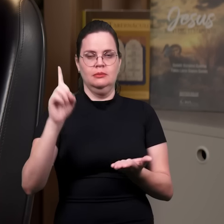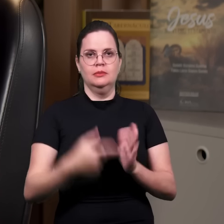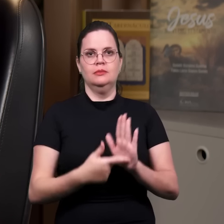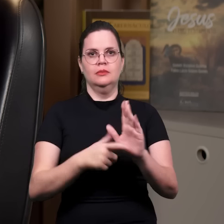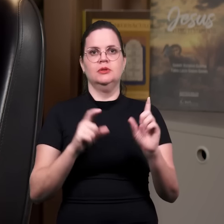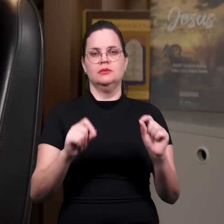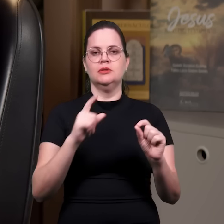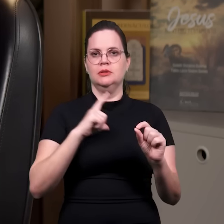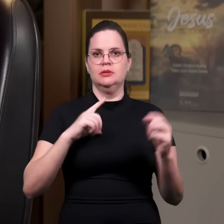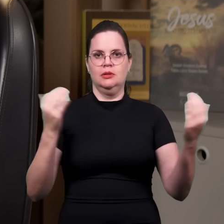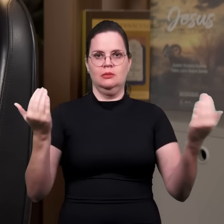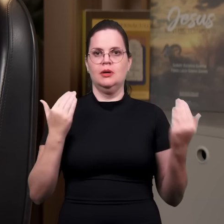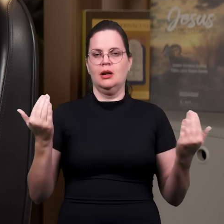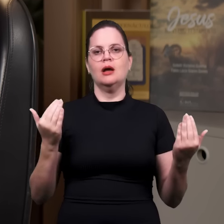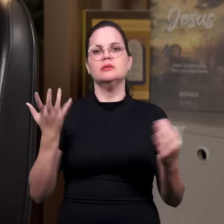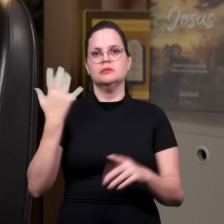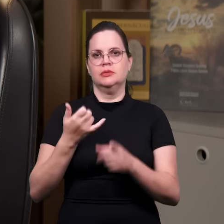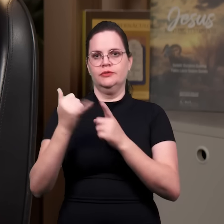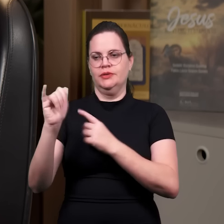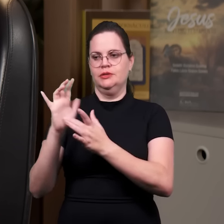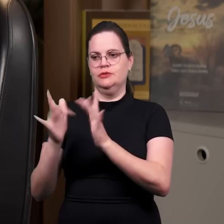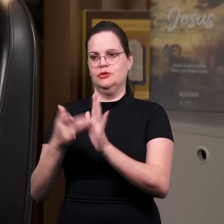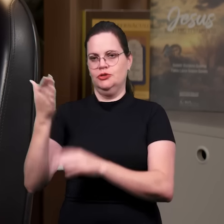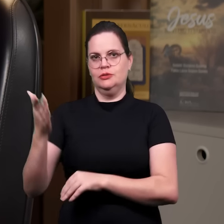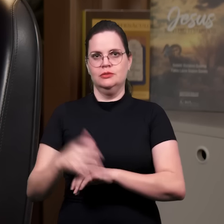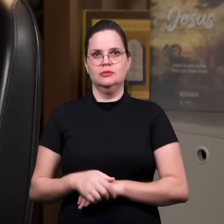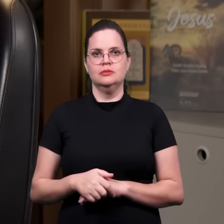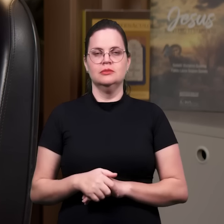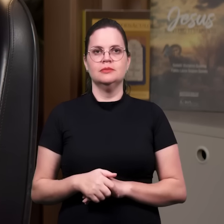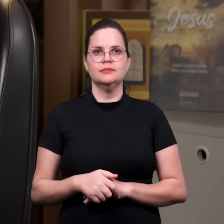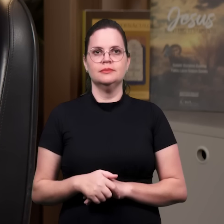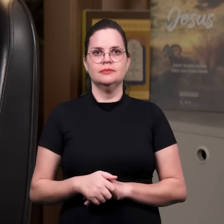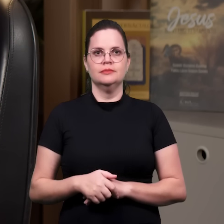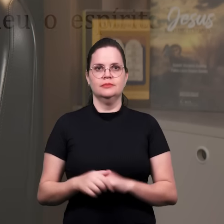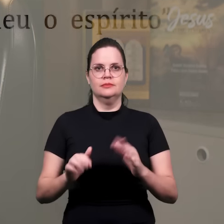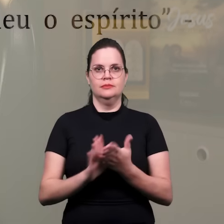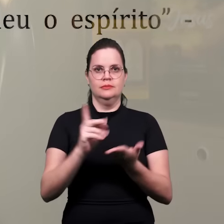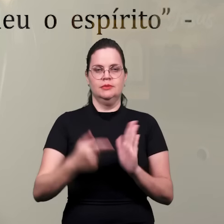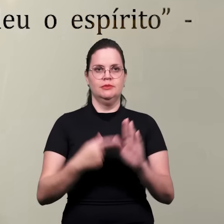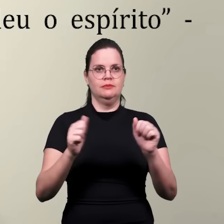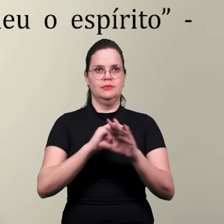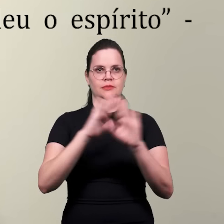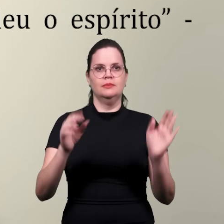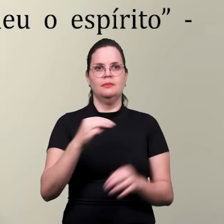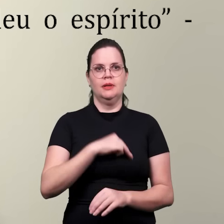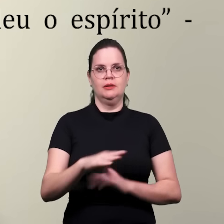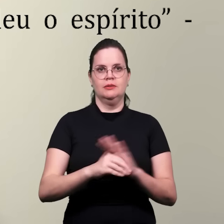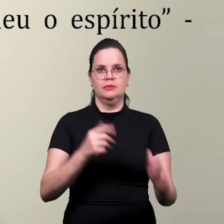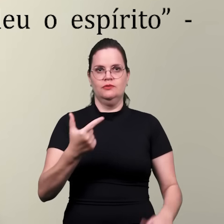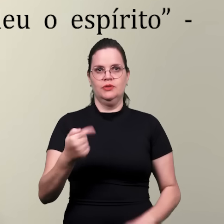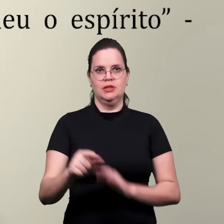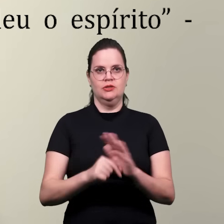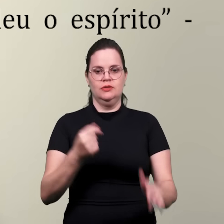o paralelo profético com Jesus, este cordeiro e Jesus, né? A Bíblia diz assim em Mateus 27:45, que desde a